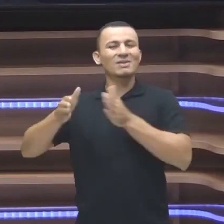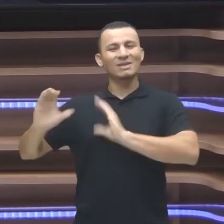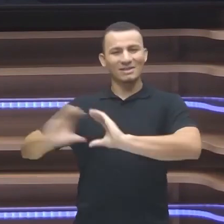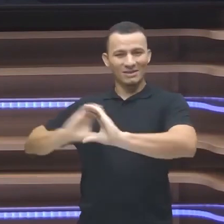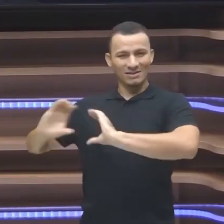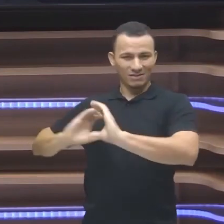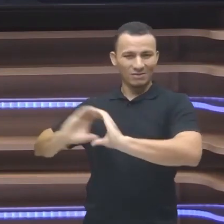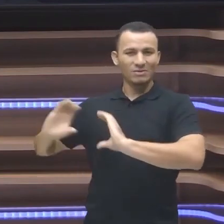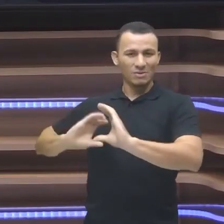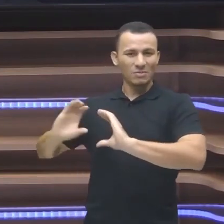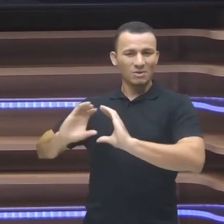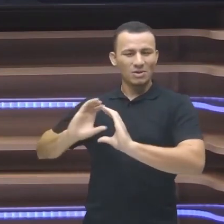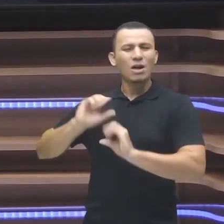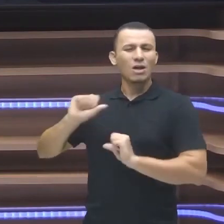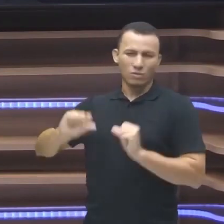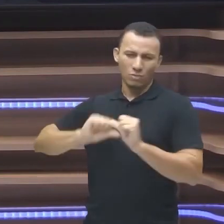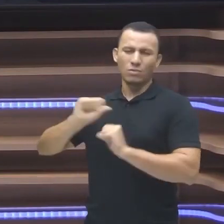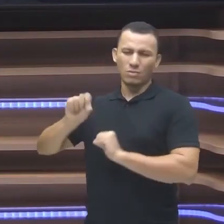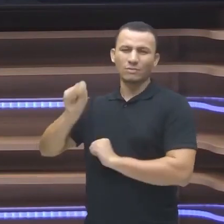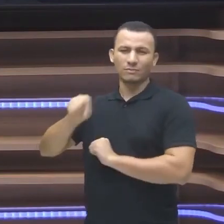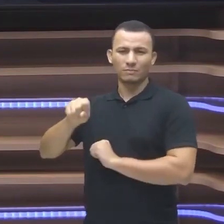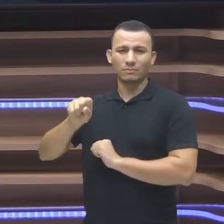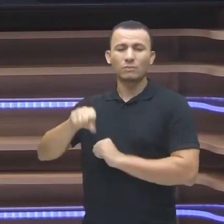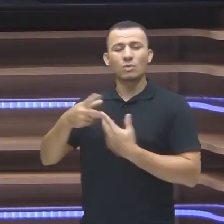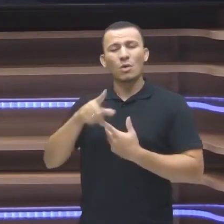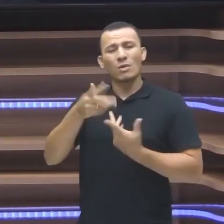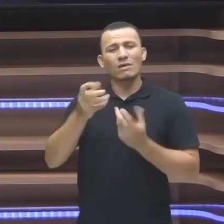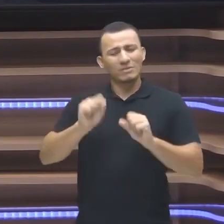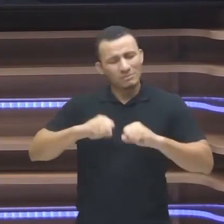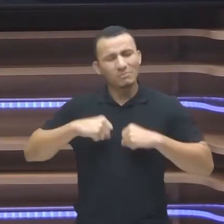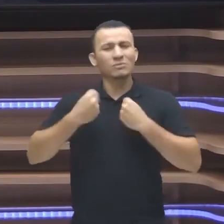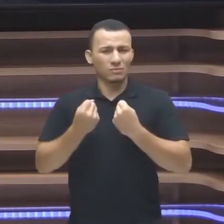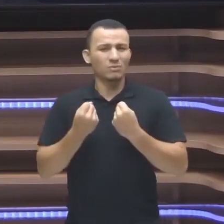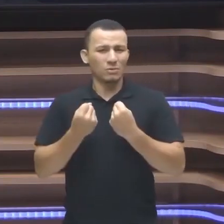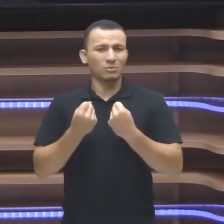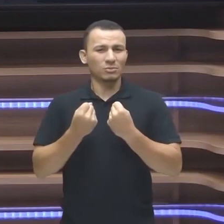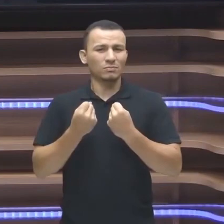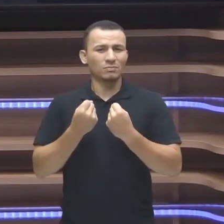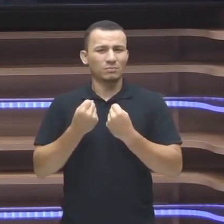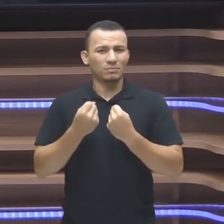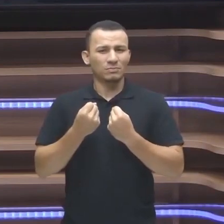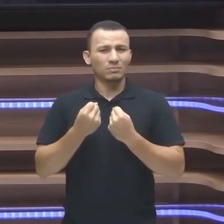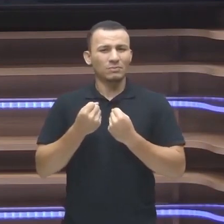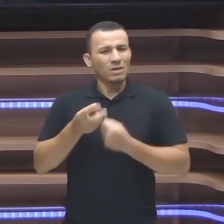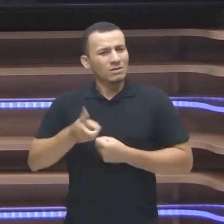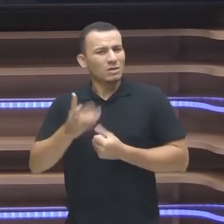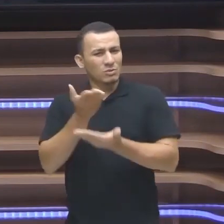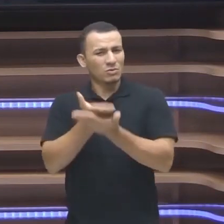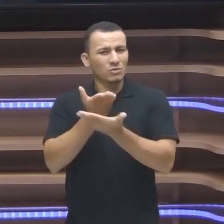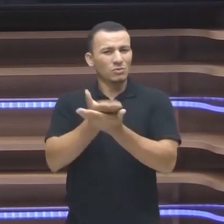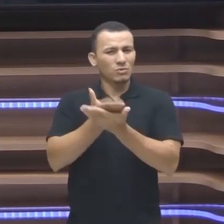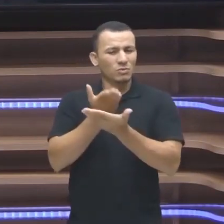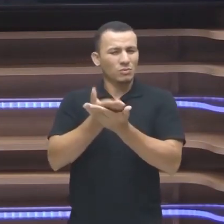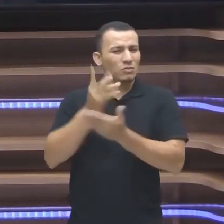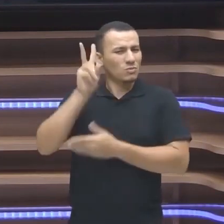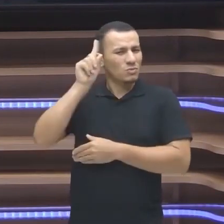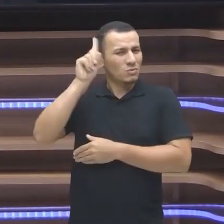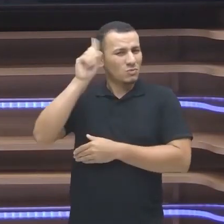comunicação mudou e eu quero que vocês se dediquem e levem isso, todas as nossas aulas, para o cotidiano de